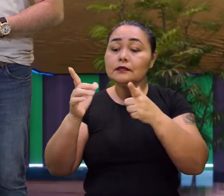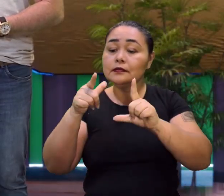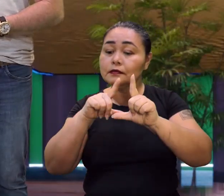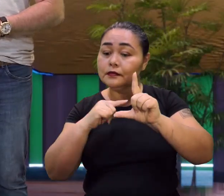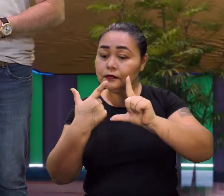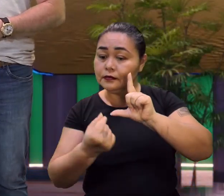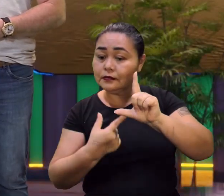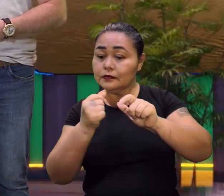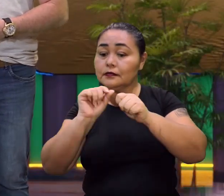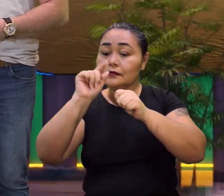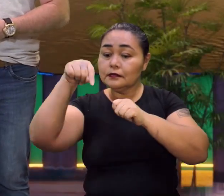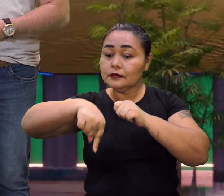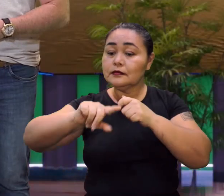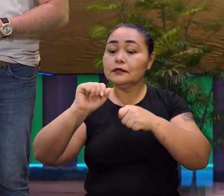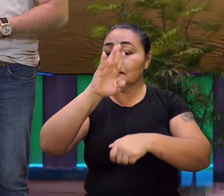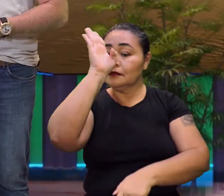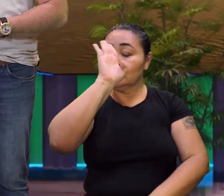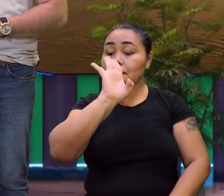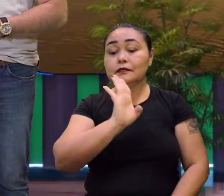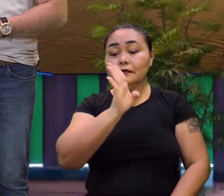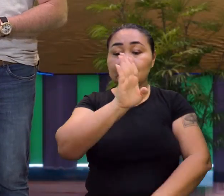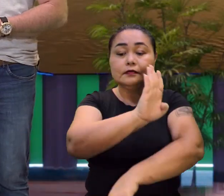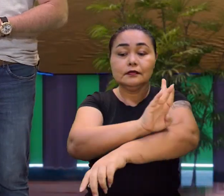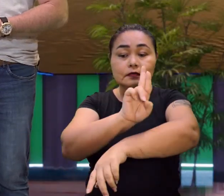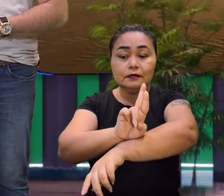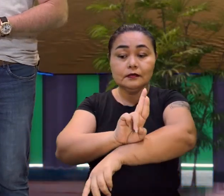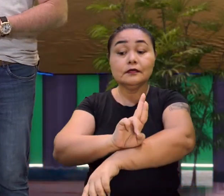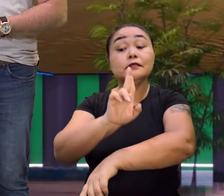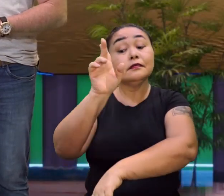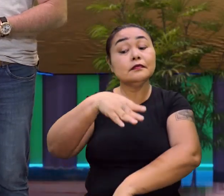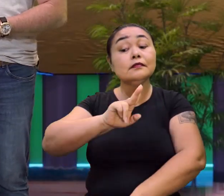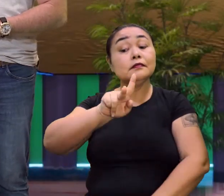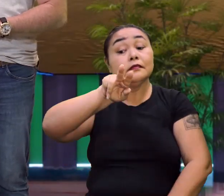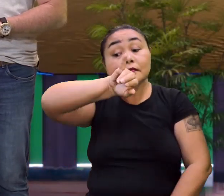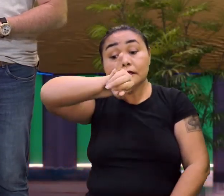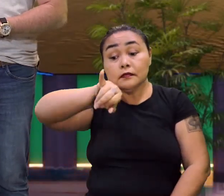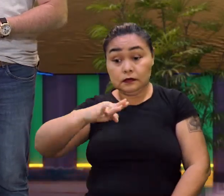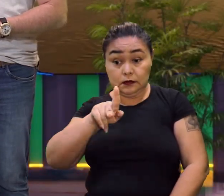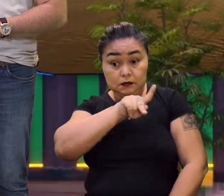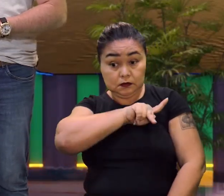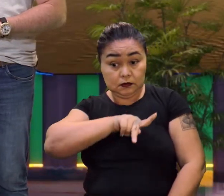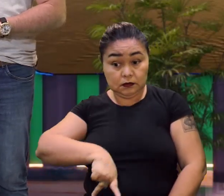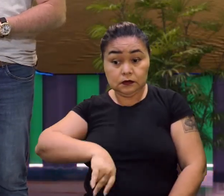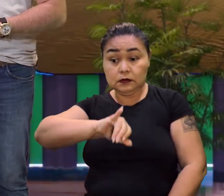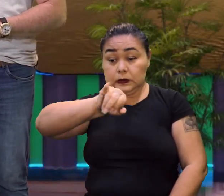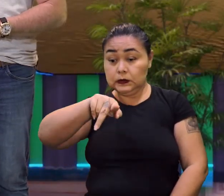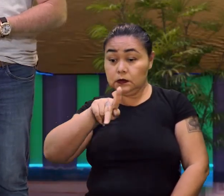no Brasil, Exatamente, galera. principalmente as BRs. E JK tinha o plano